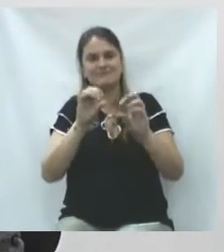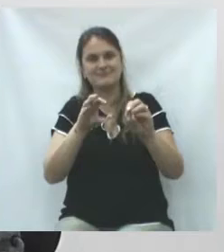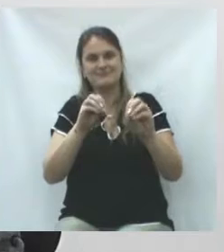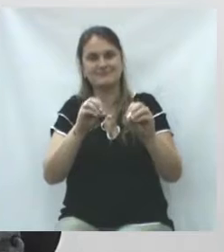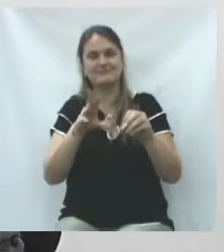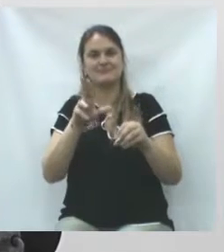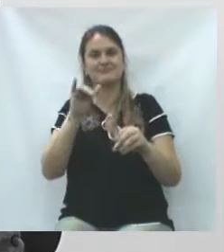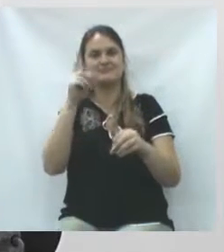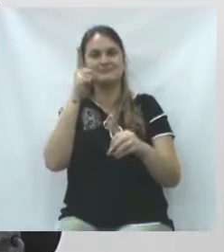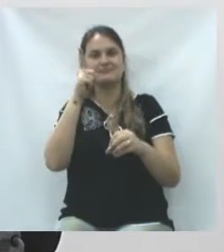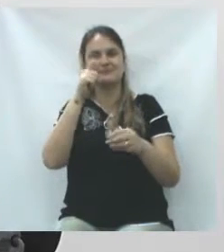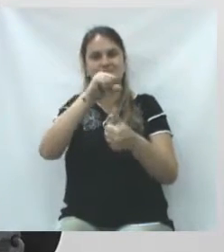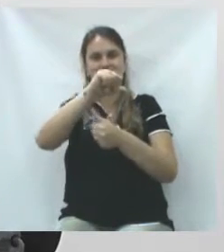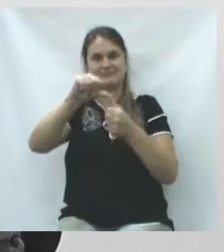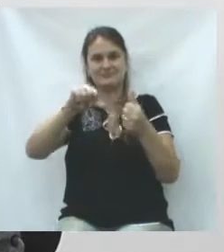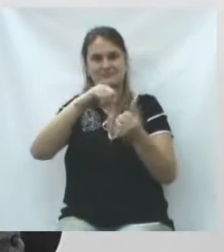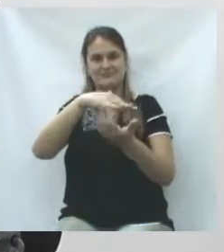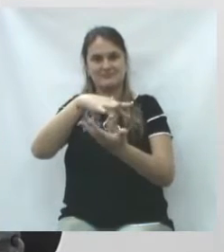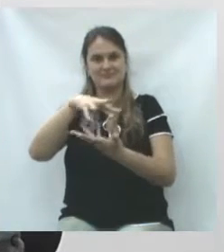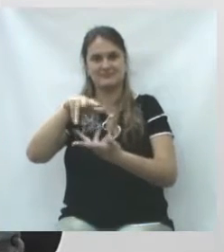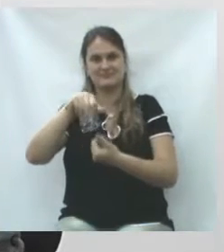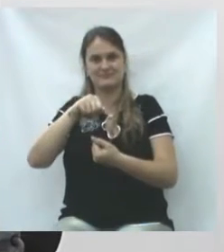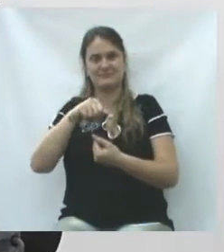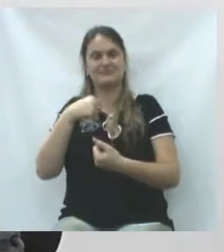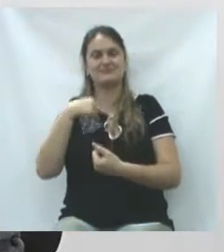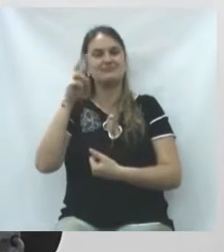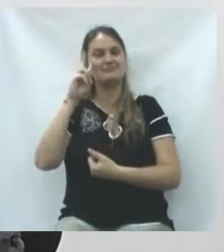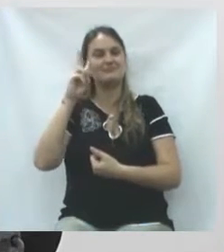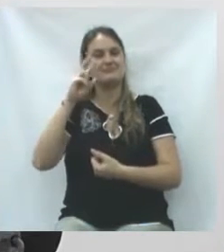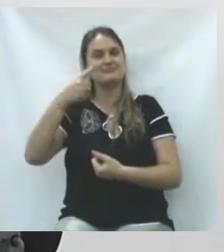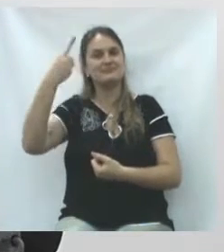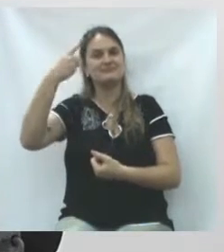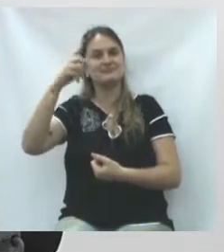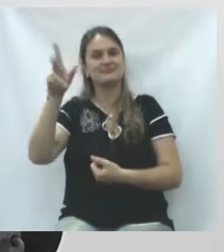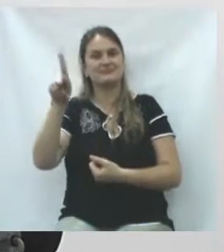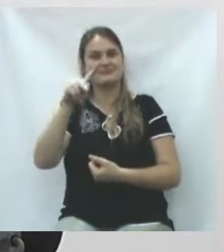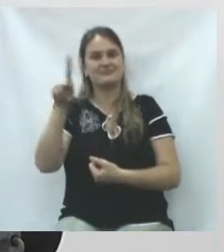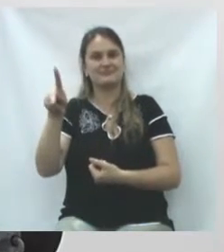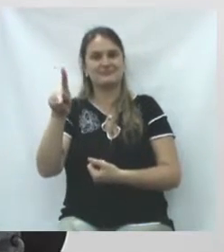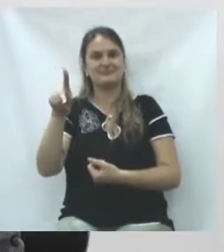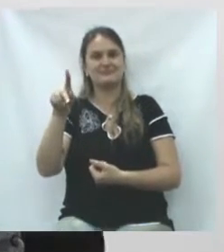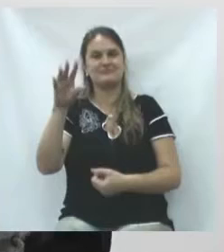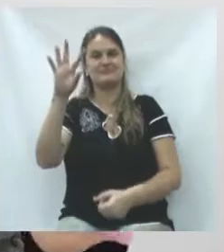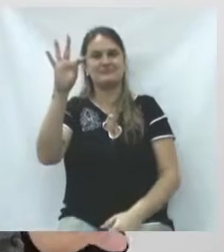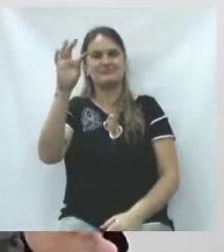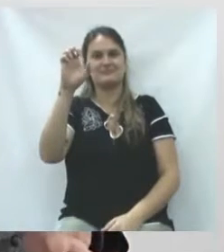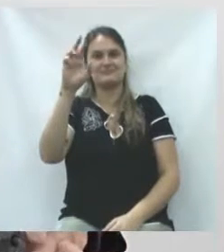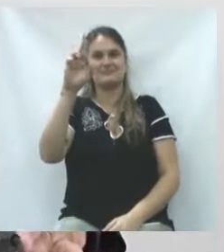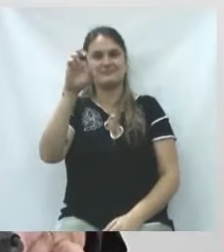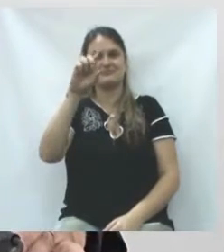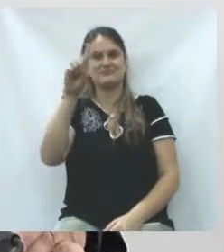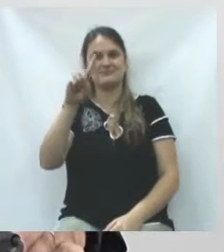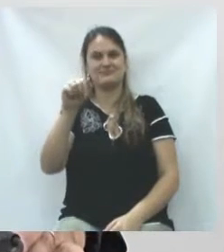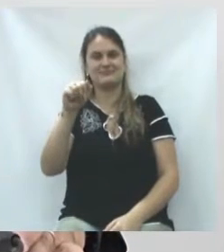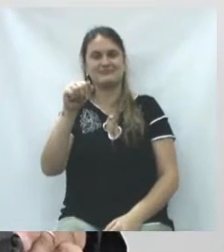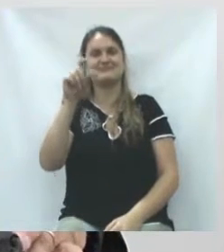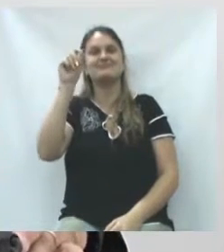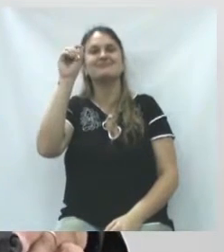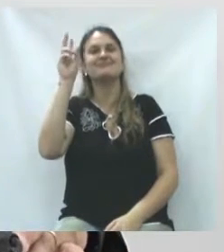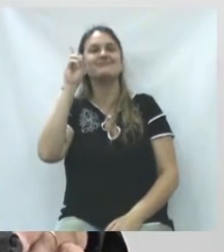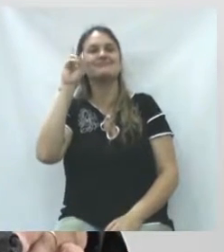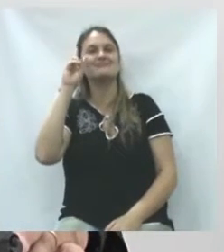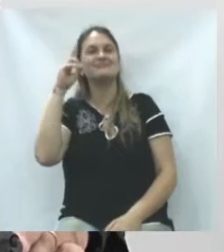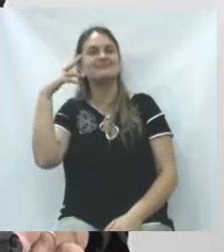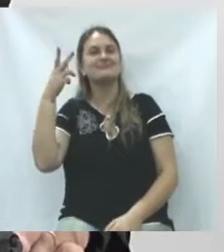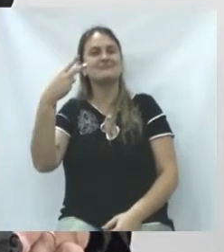o mundo. Me lembro da minha primeira professora, professora Tereza, E quem não lembra das demais professoras da época?